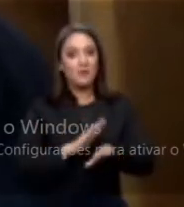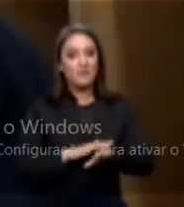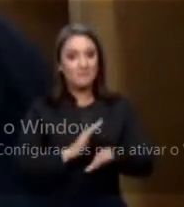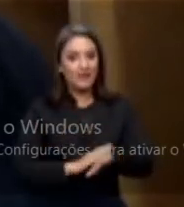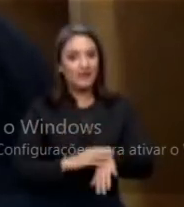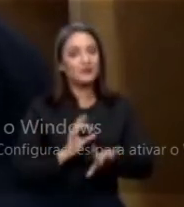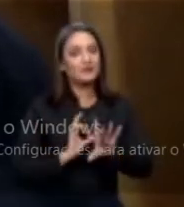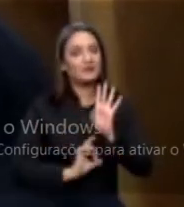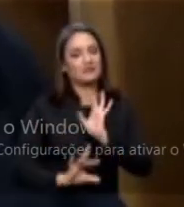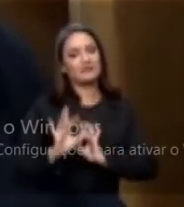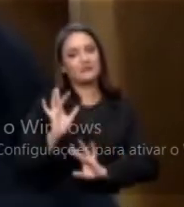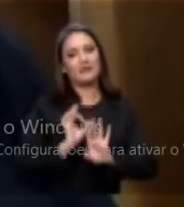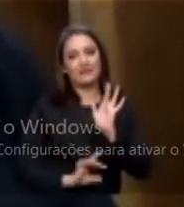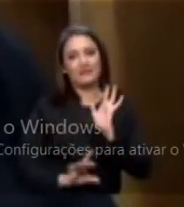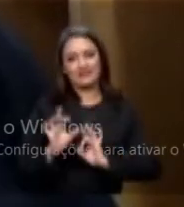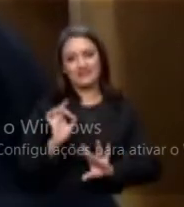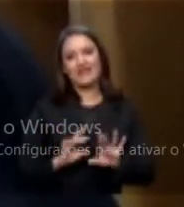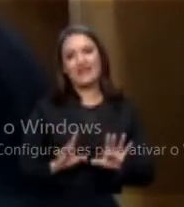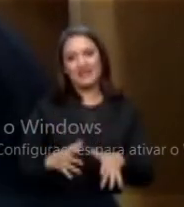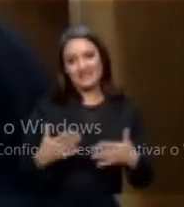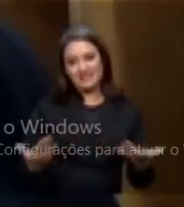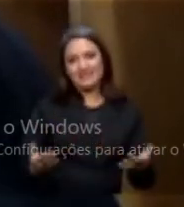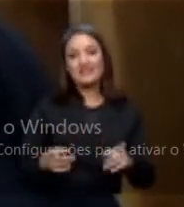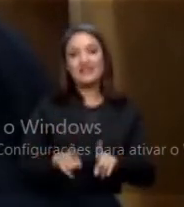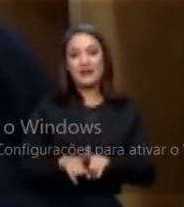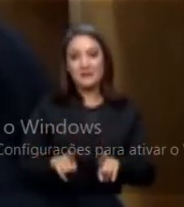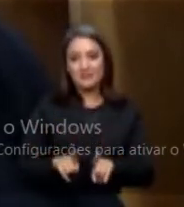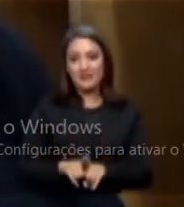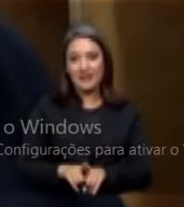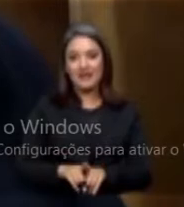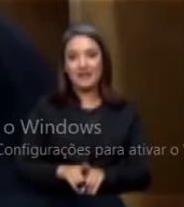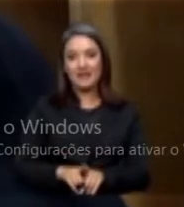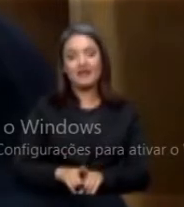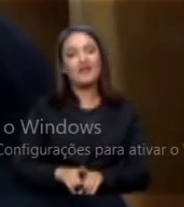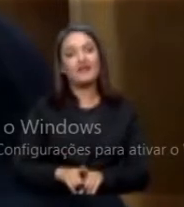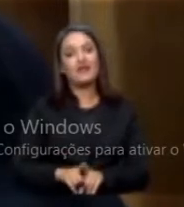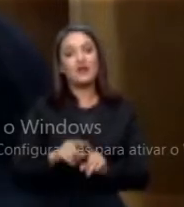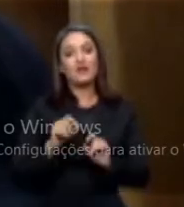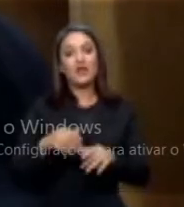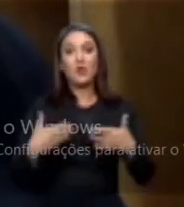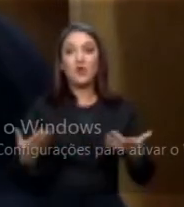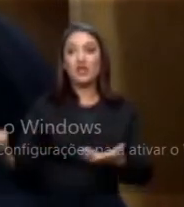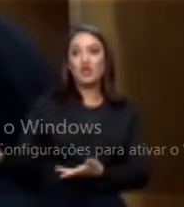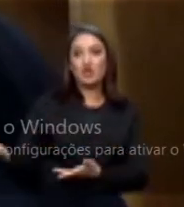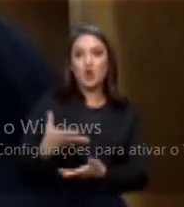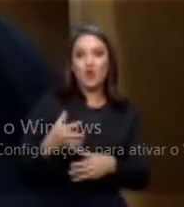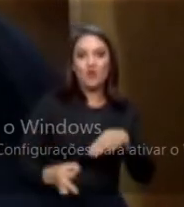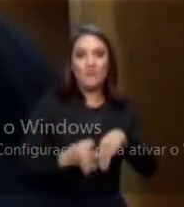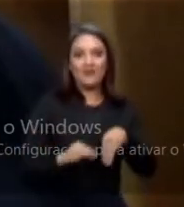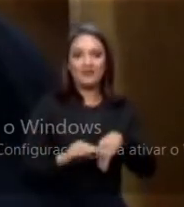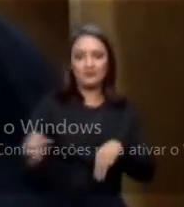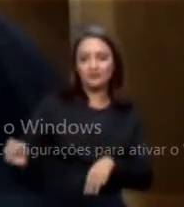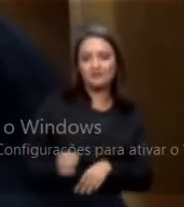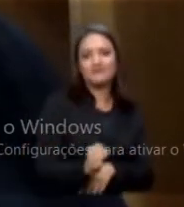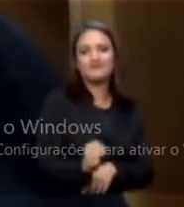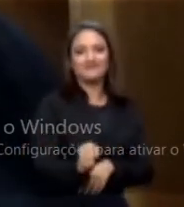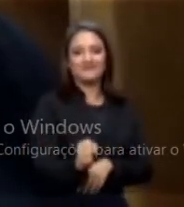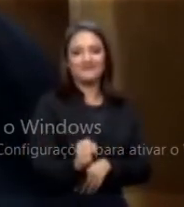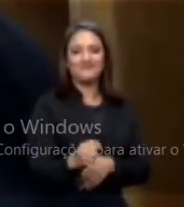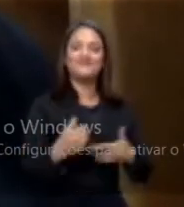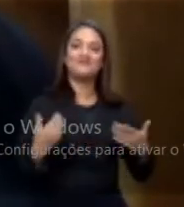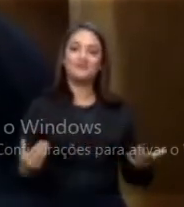muito especiais e um desses é o ingresso de um novo integrante na Corte. É, no